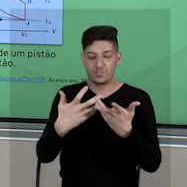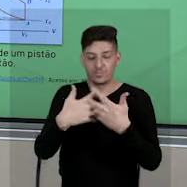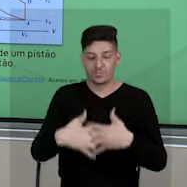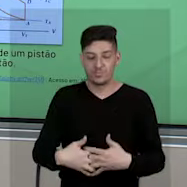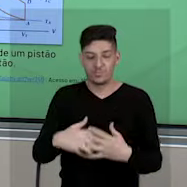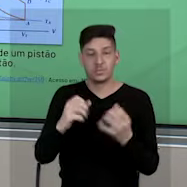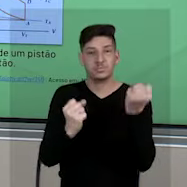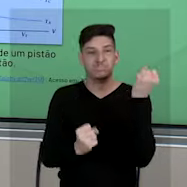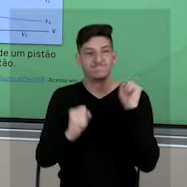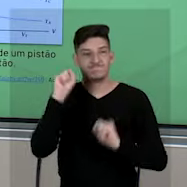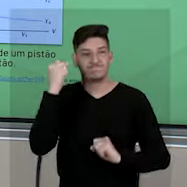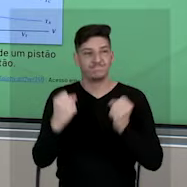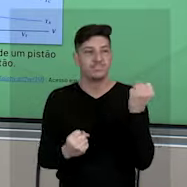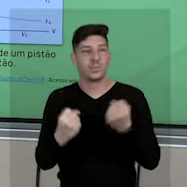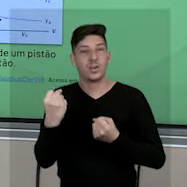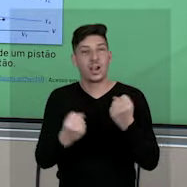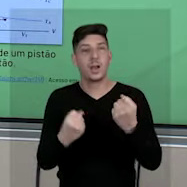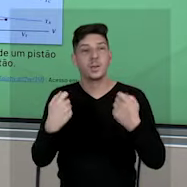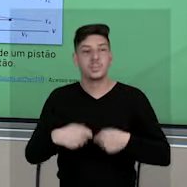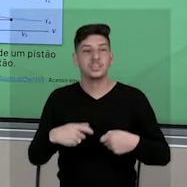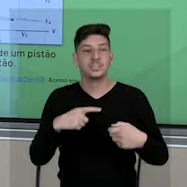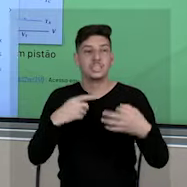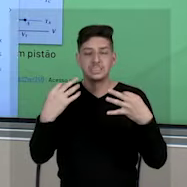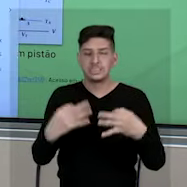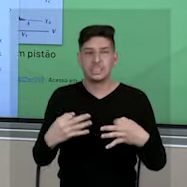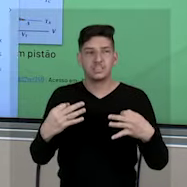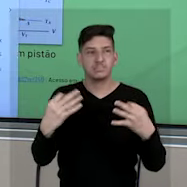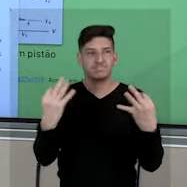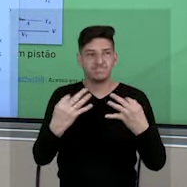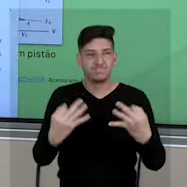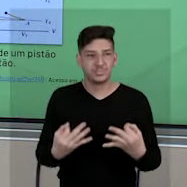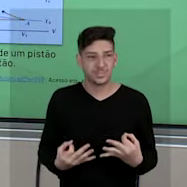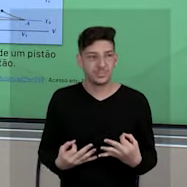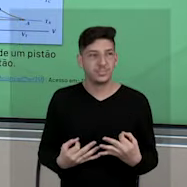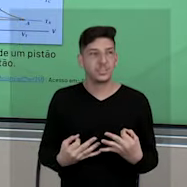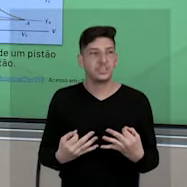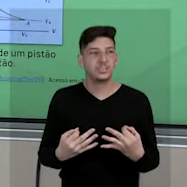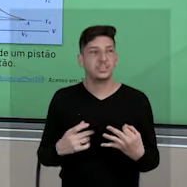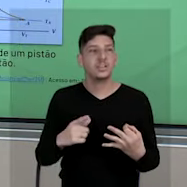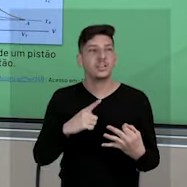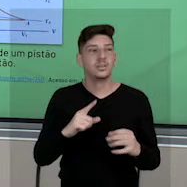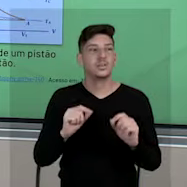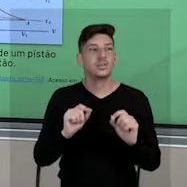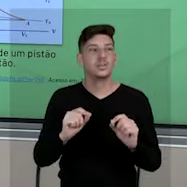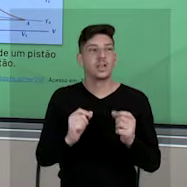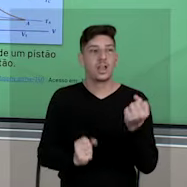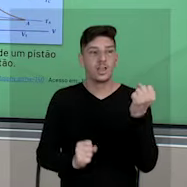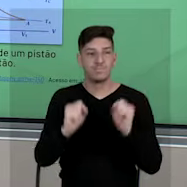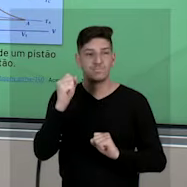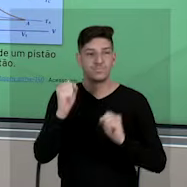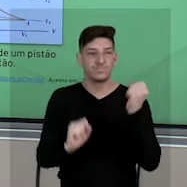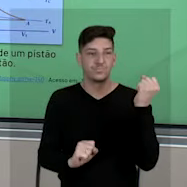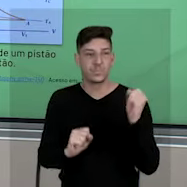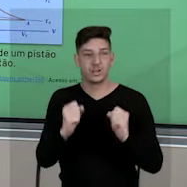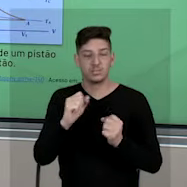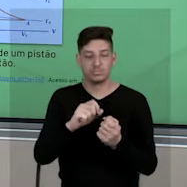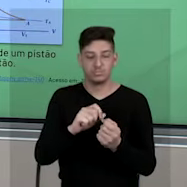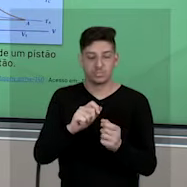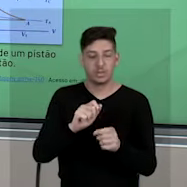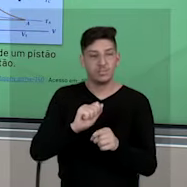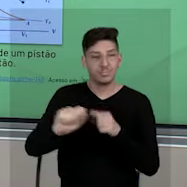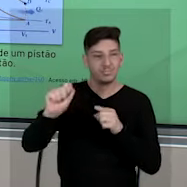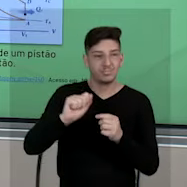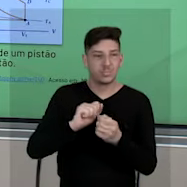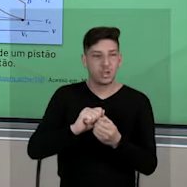o carro tem que estar bem reguladinho nessas partes aqui para funcionar certinho, a vela vai liberar uma faísca de